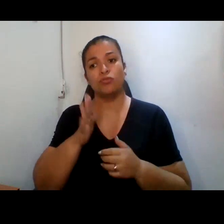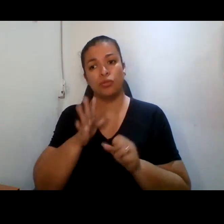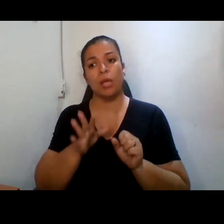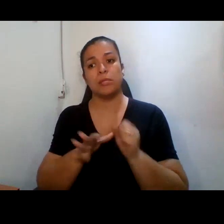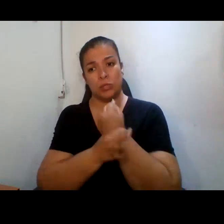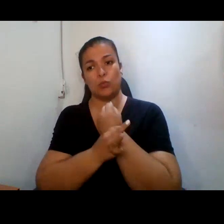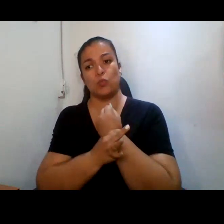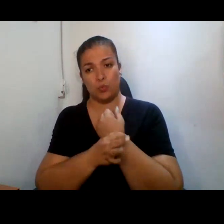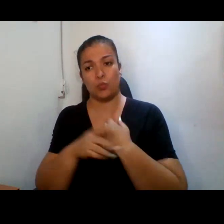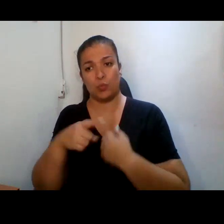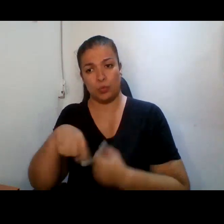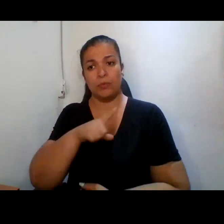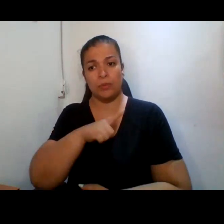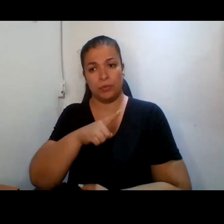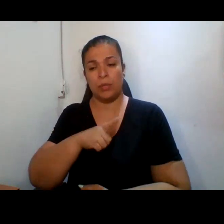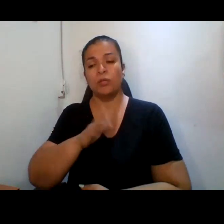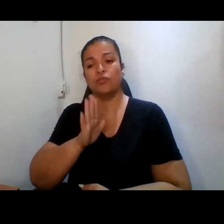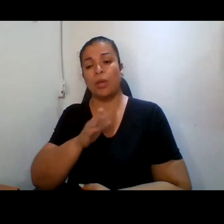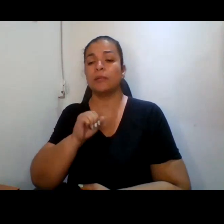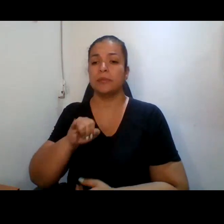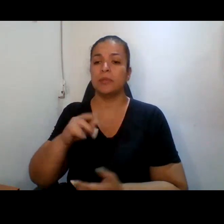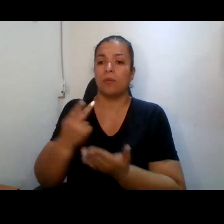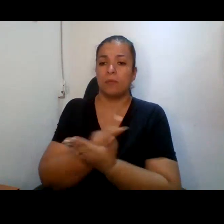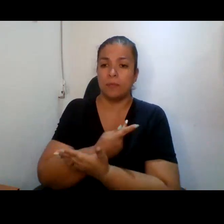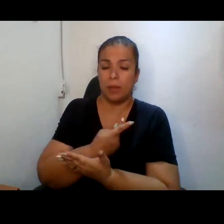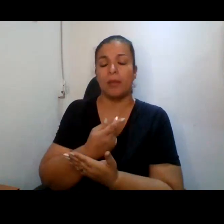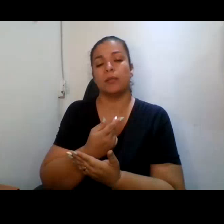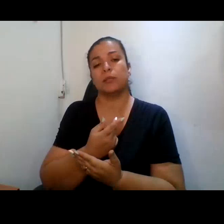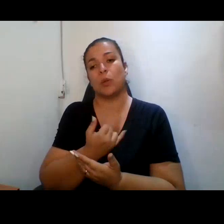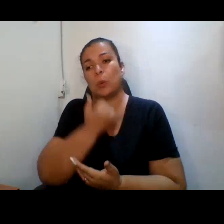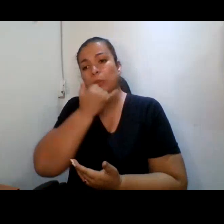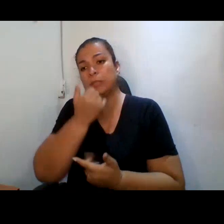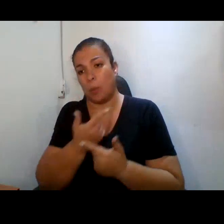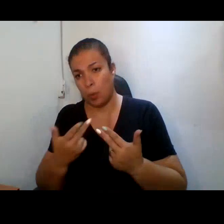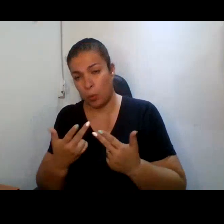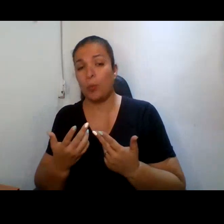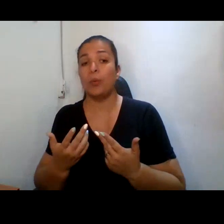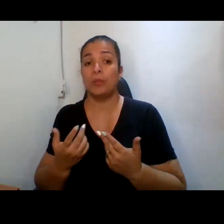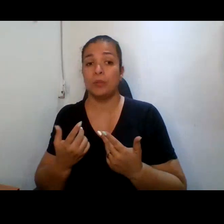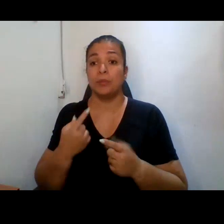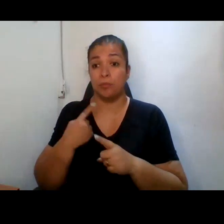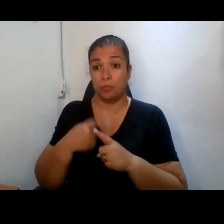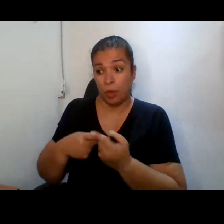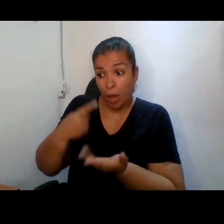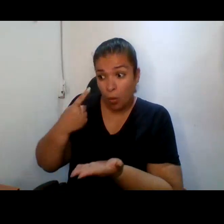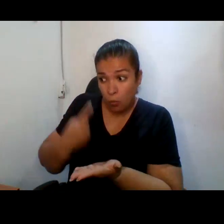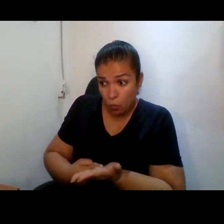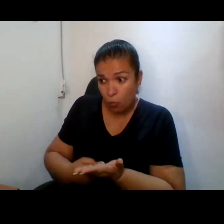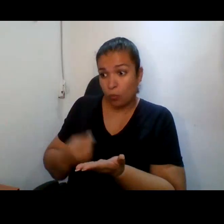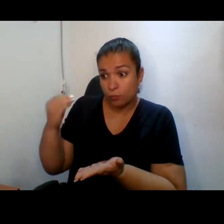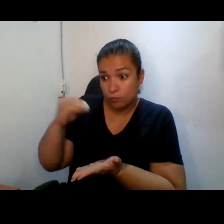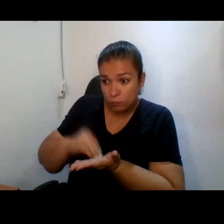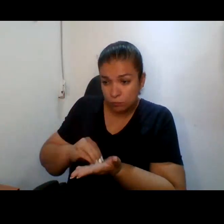para vocês, caso haja alguma questão, né? Quando foi celebrado esse acordo, né? Então,